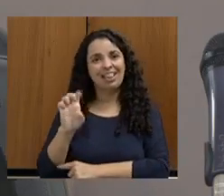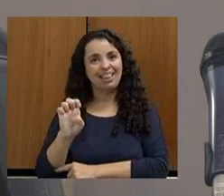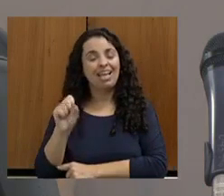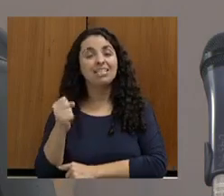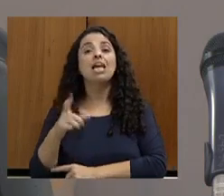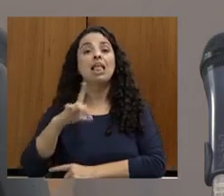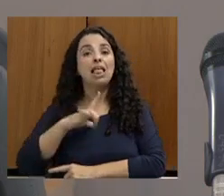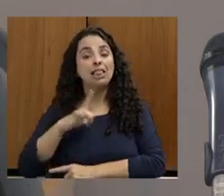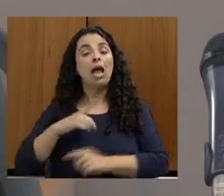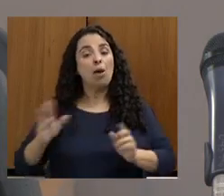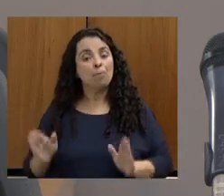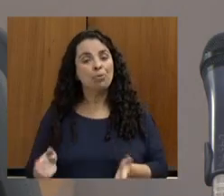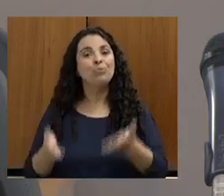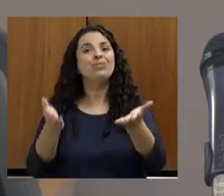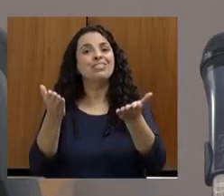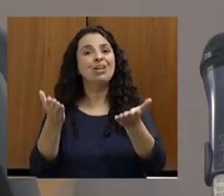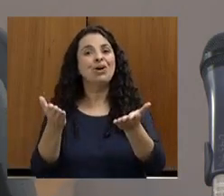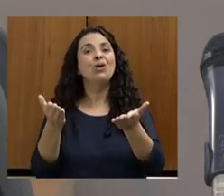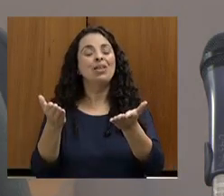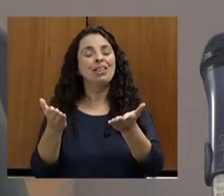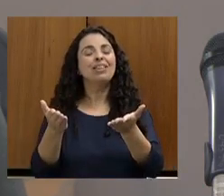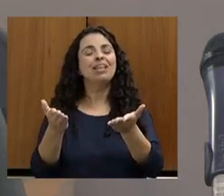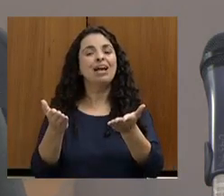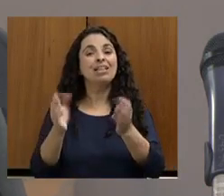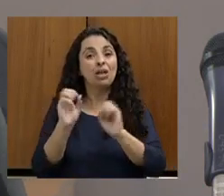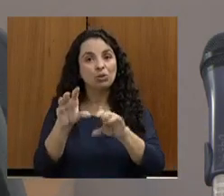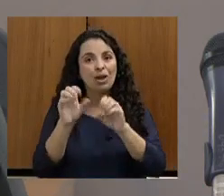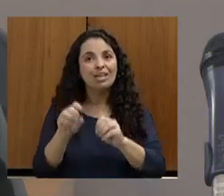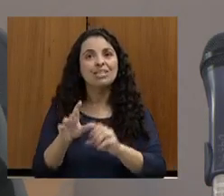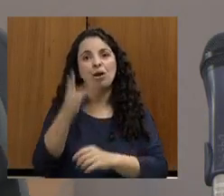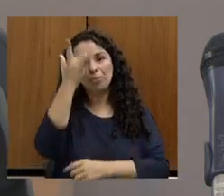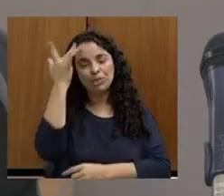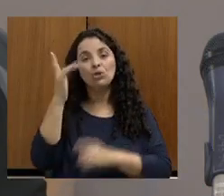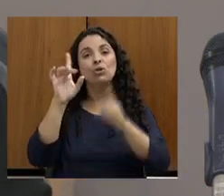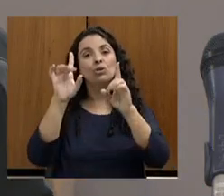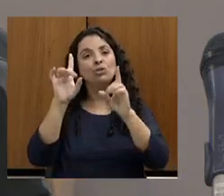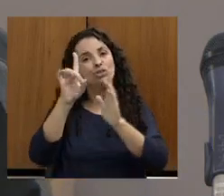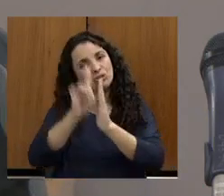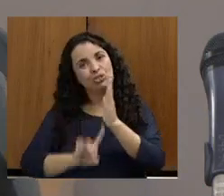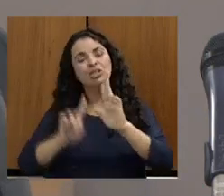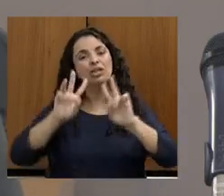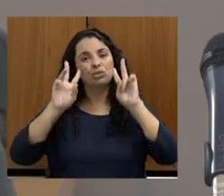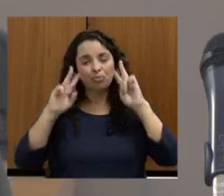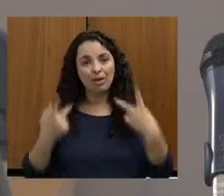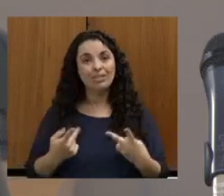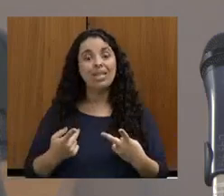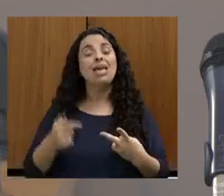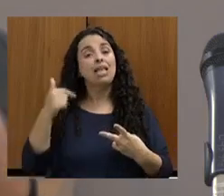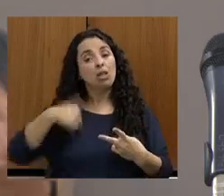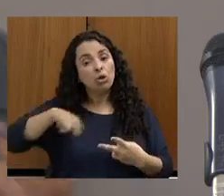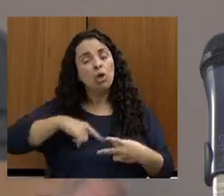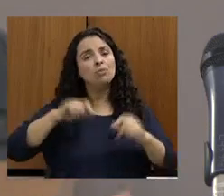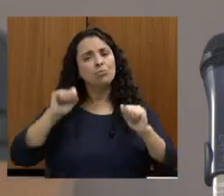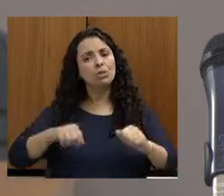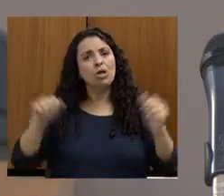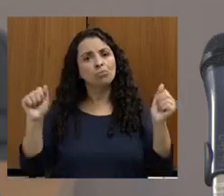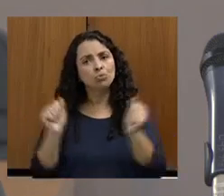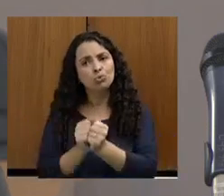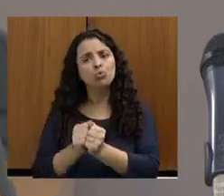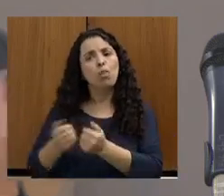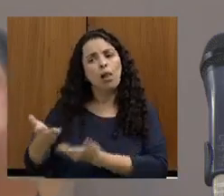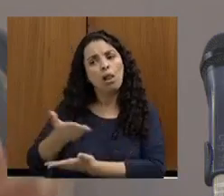em direitos humanos. Então, gostaria de deixar aqui à disposição a CEDESA para que a gente possa pensar conjuntamente com todos os